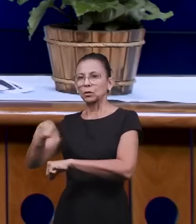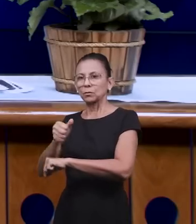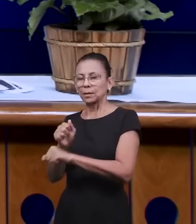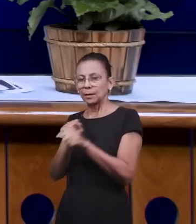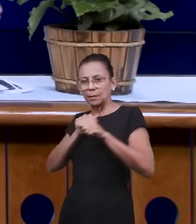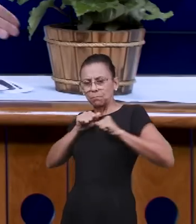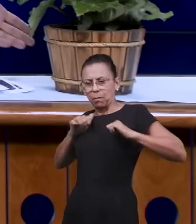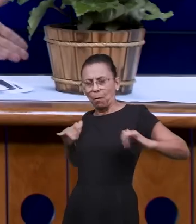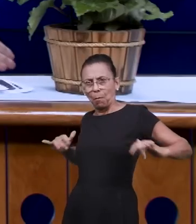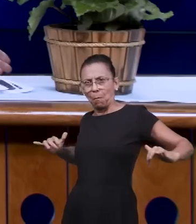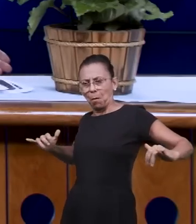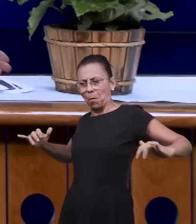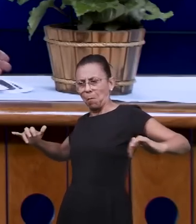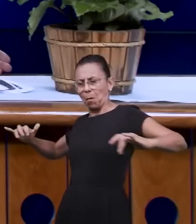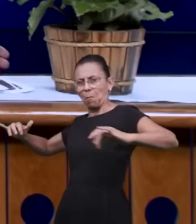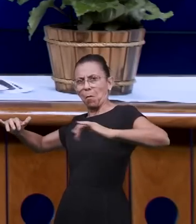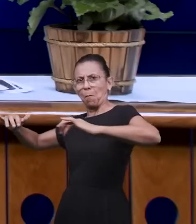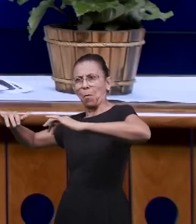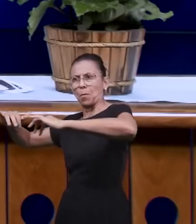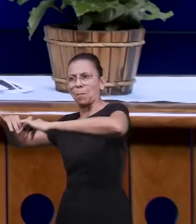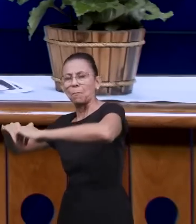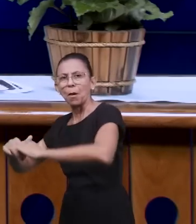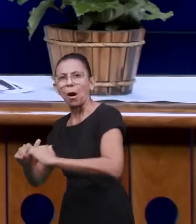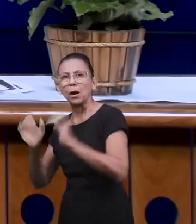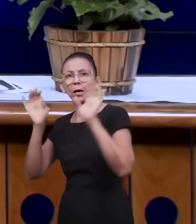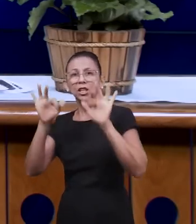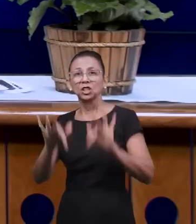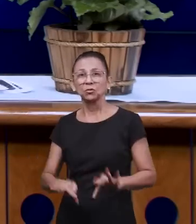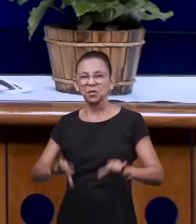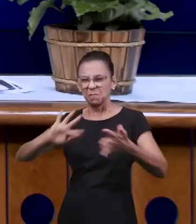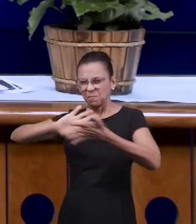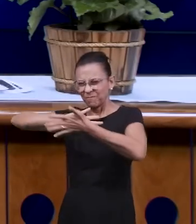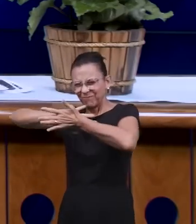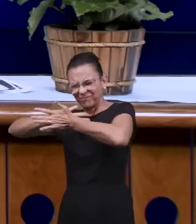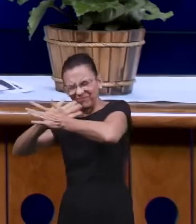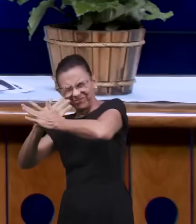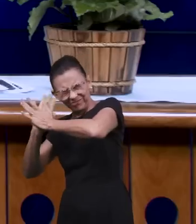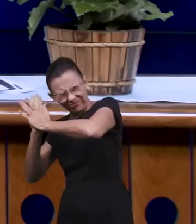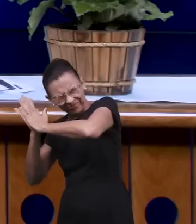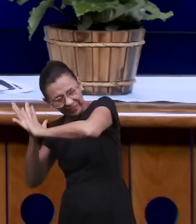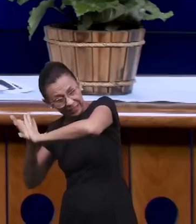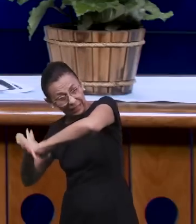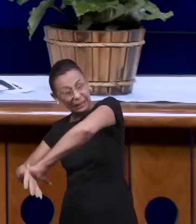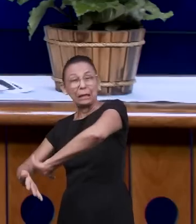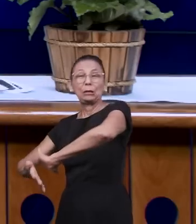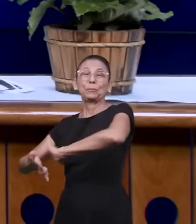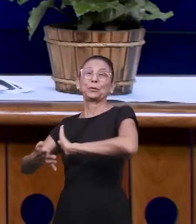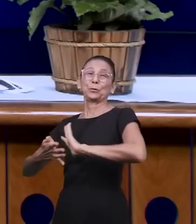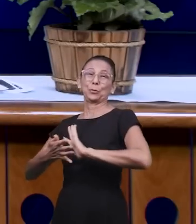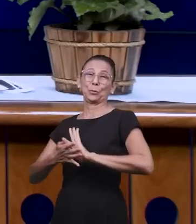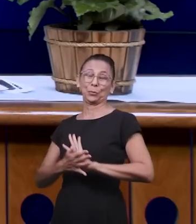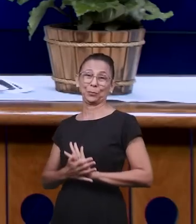Números arredondados. Depois do arrebatamento, aliás, antes um pouco do arrebatamento,